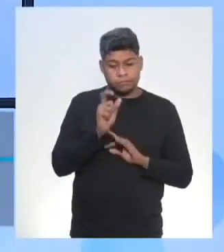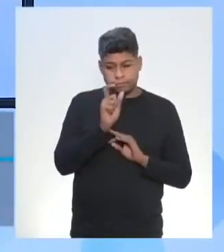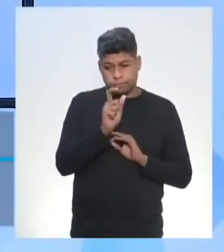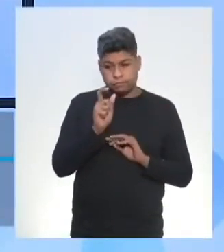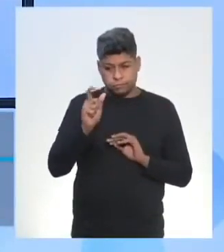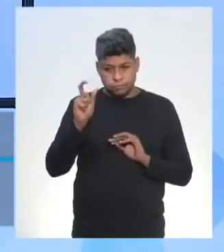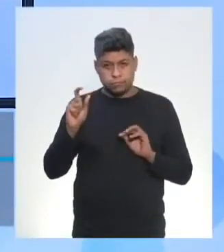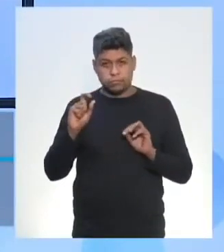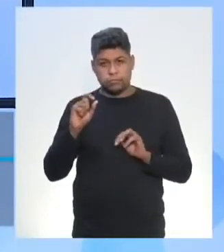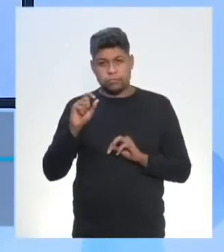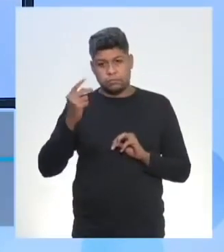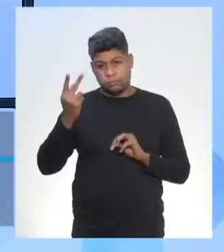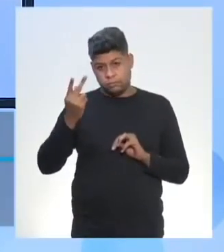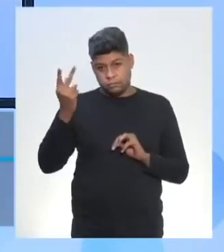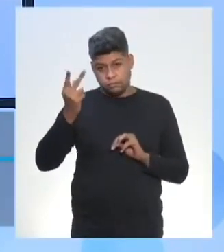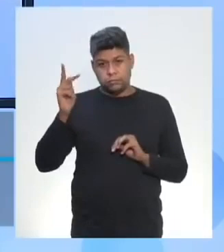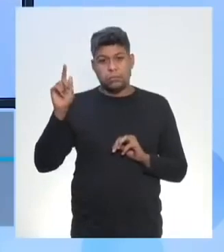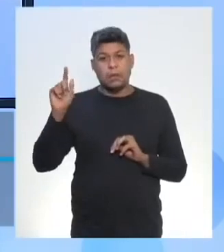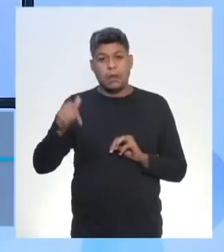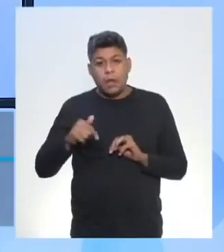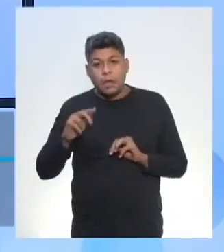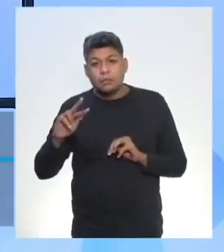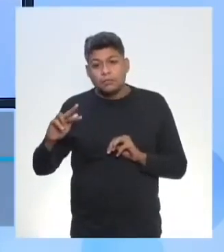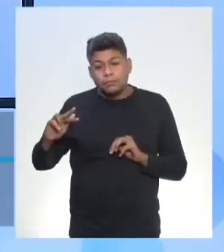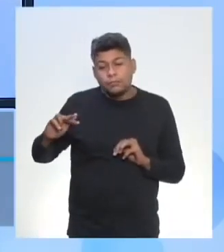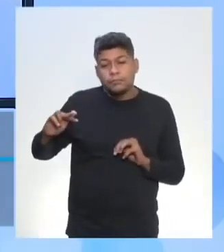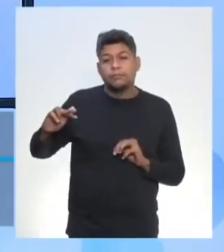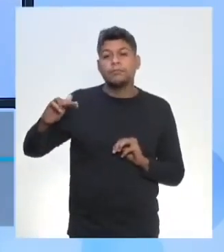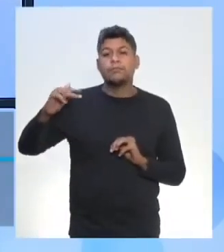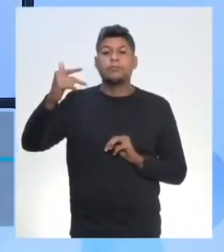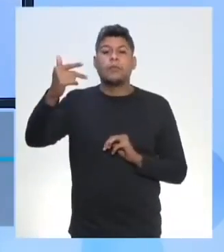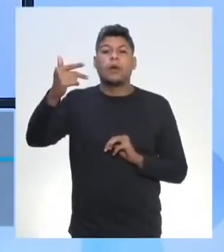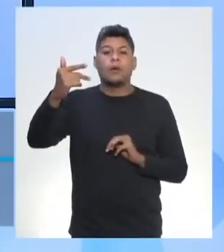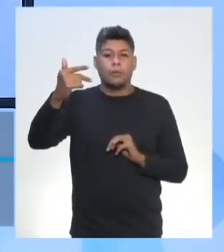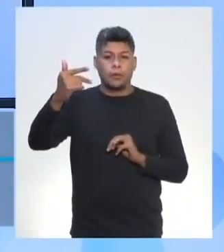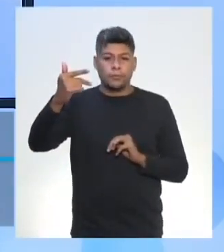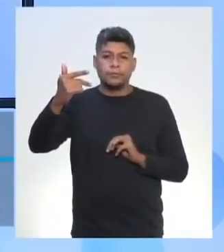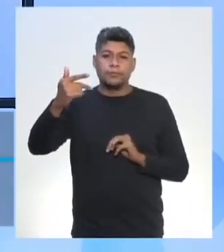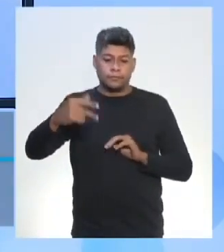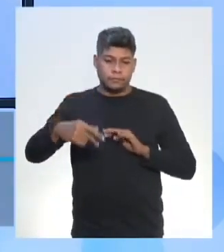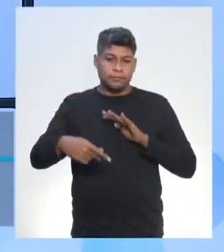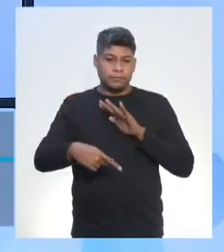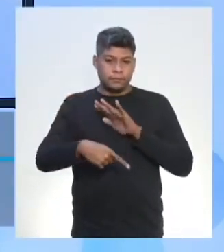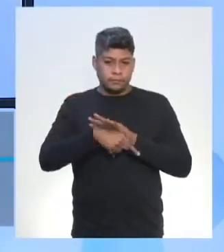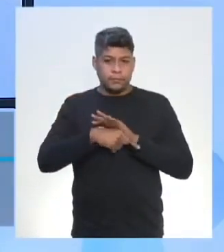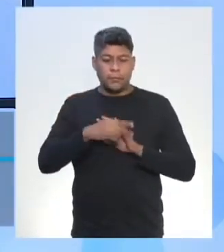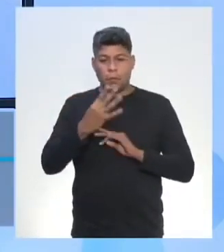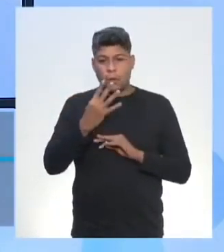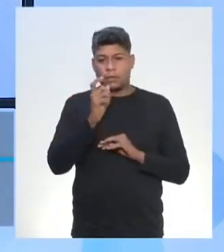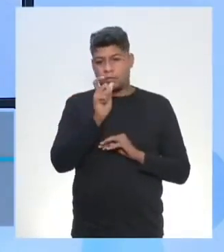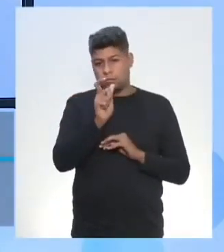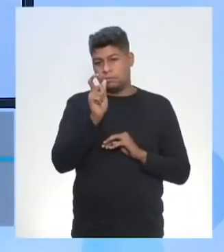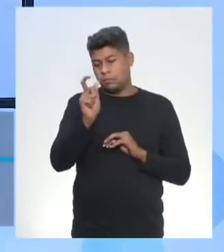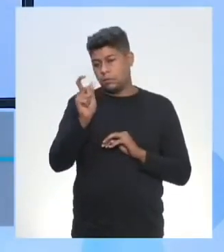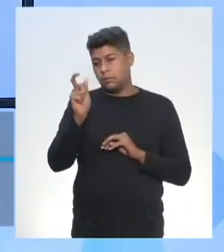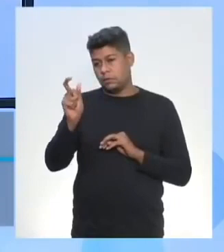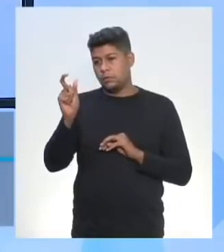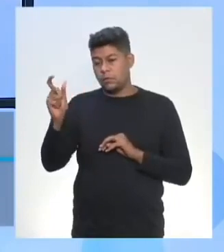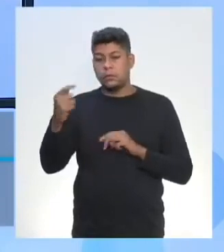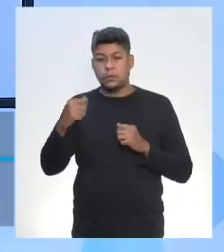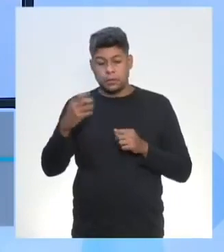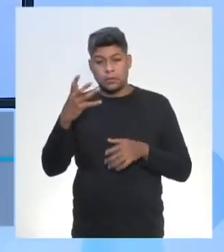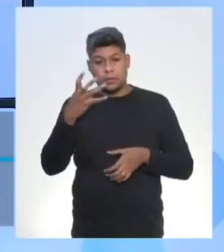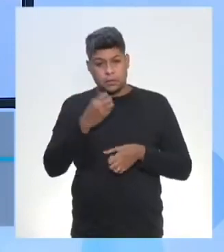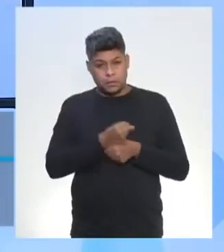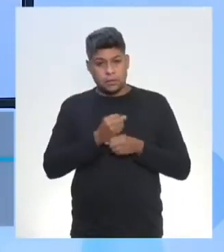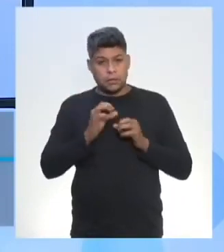ao quadrado, as casas, elas dobram de centésimos, vão ter 4 casas decimais. Então, tem que contar